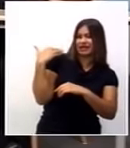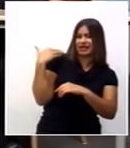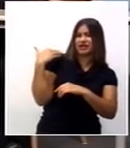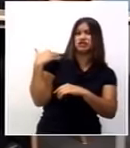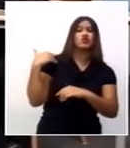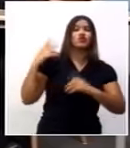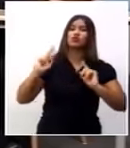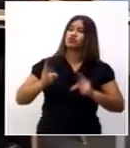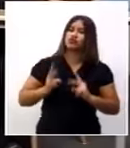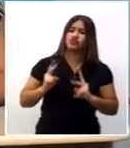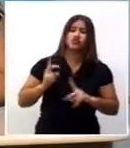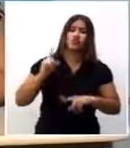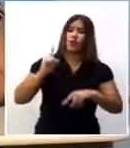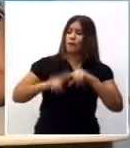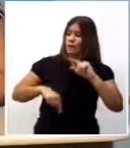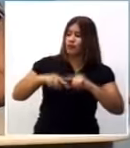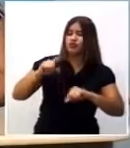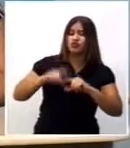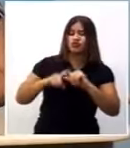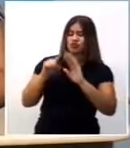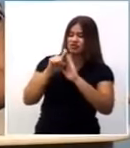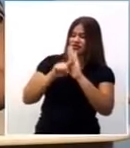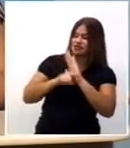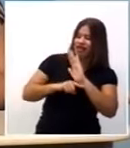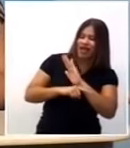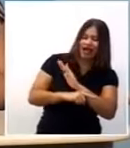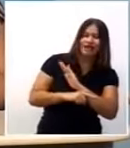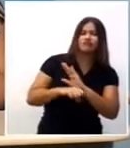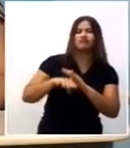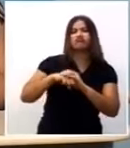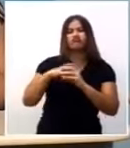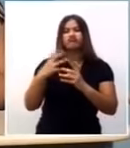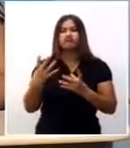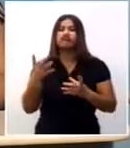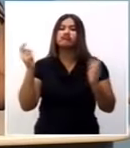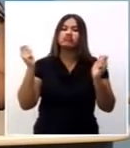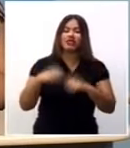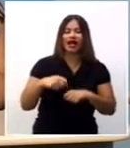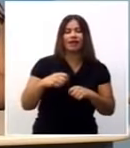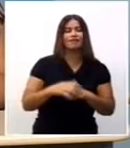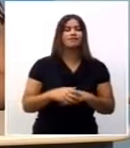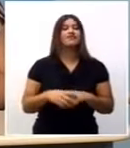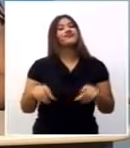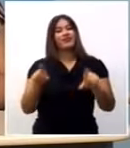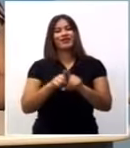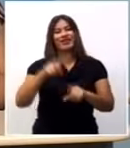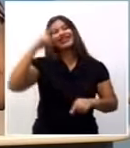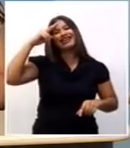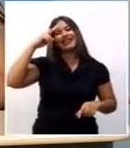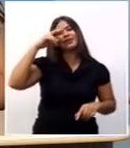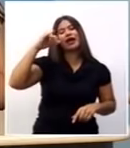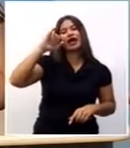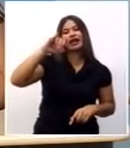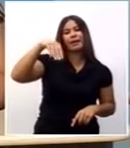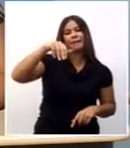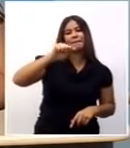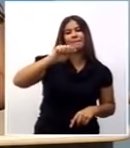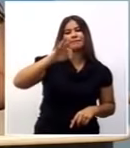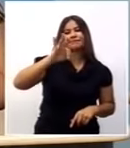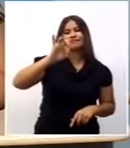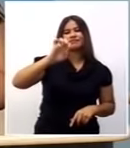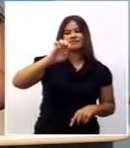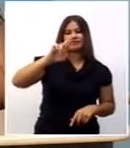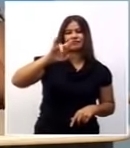são materiais. A gente consegue analisar eles. Mas os imateriais a gente também consegue, como a professora falou, das lendas,